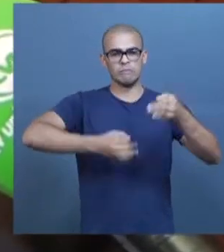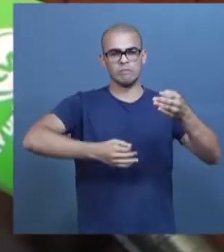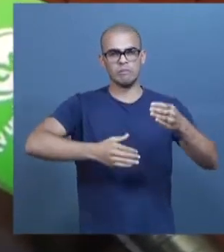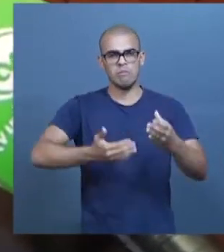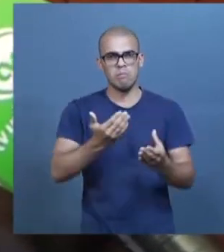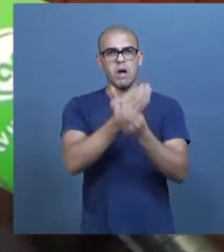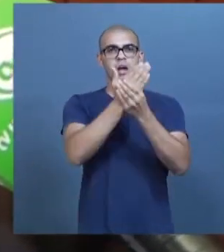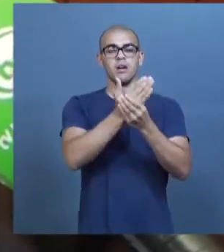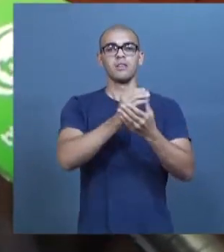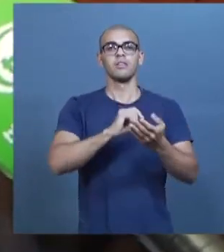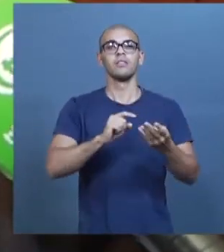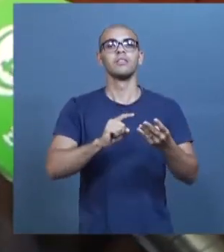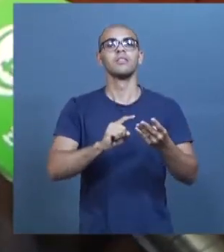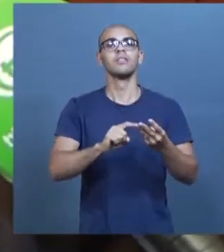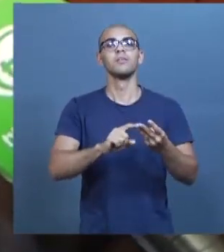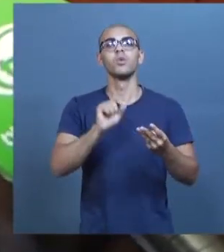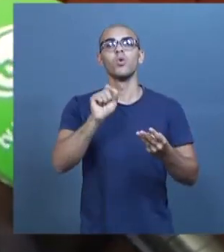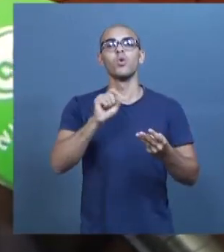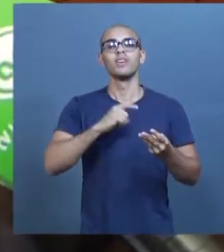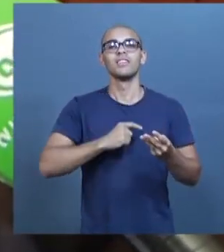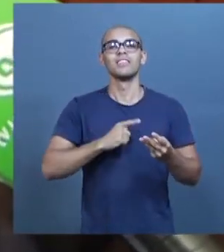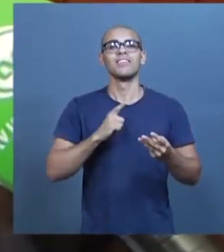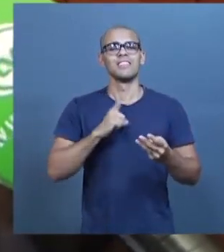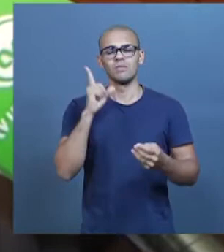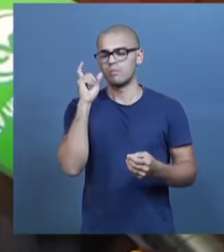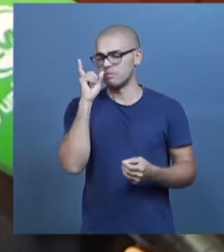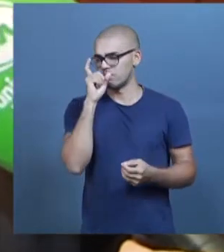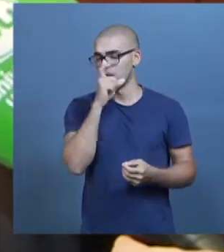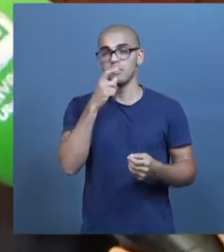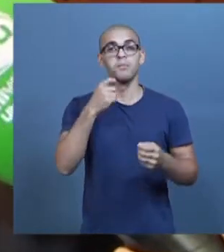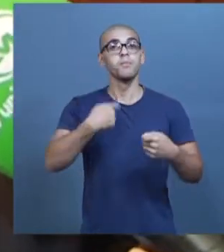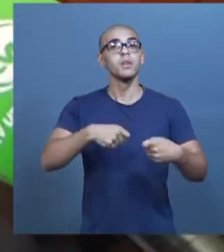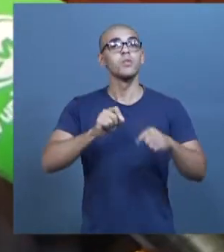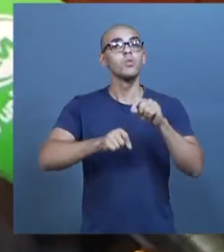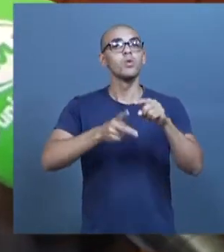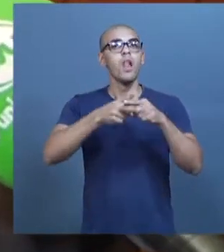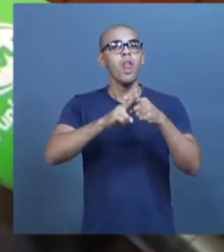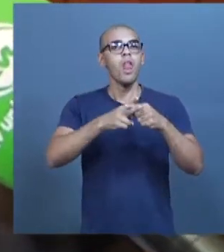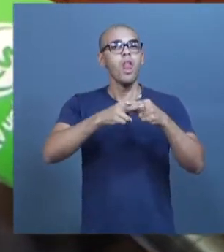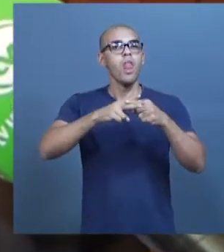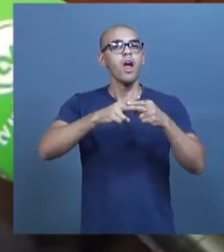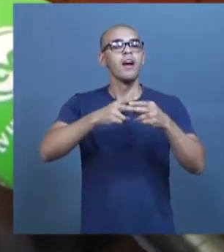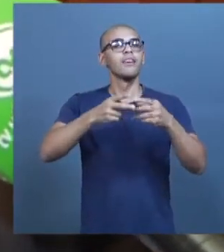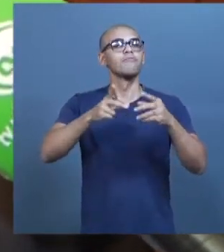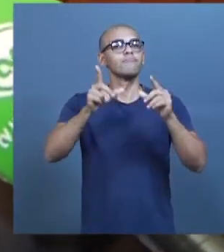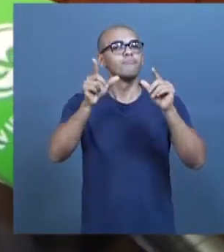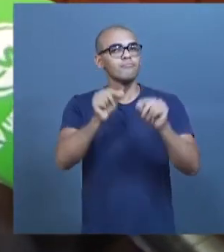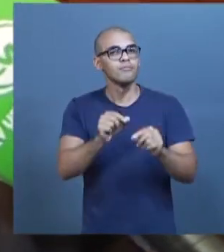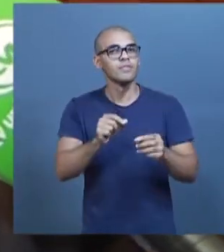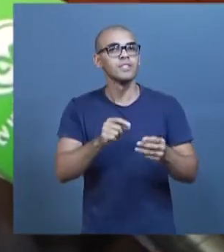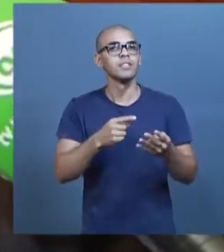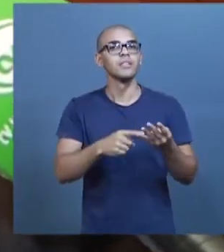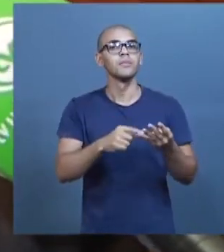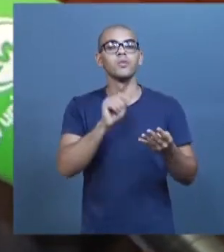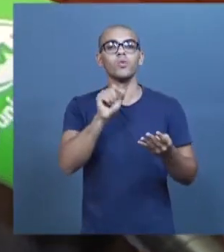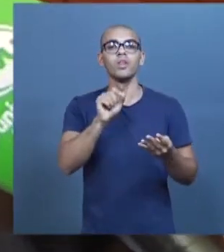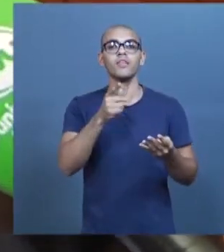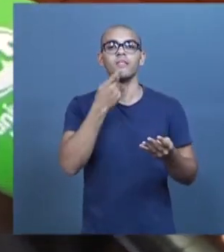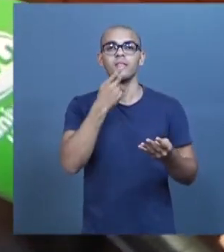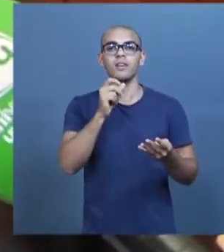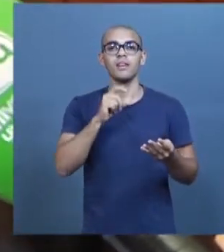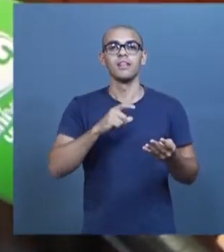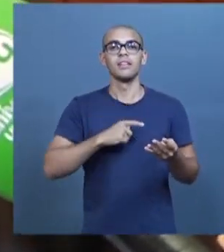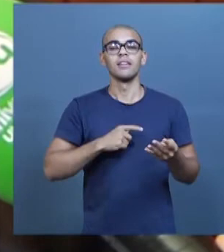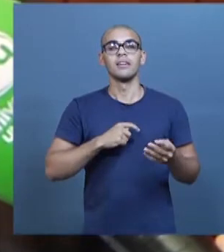extremamente elevada, né? Nesse sentido, propostas como a de unificação de impostos em um único IVA são extremamente